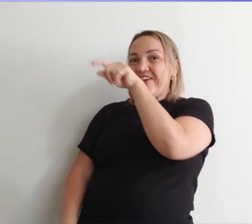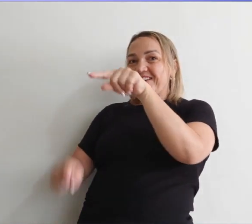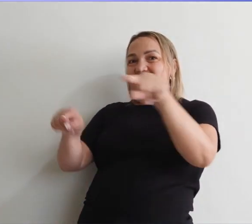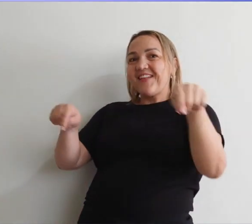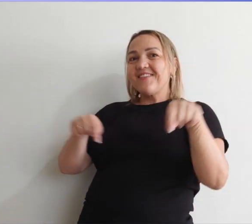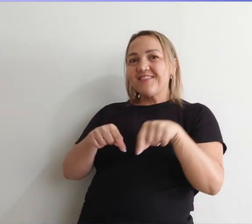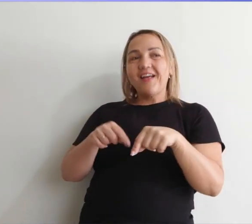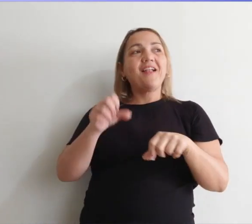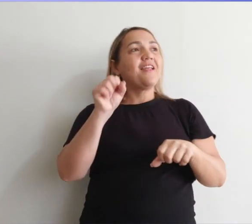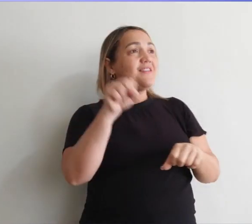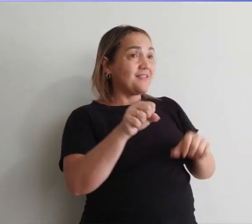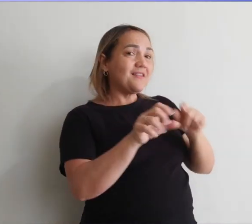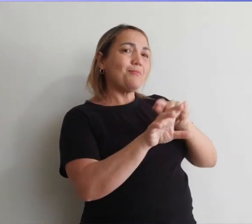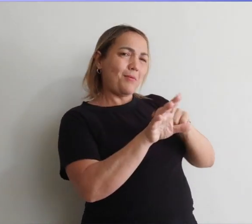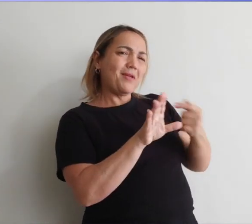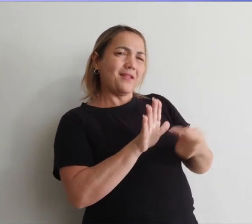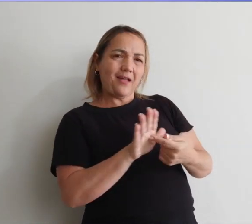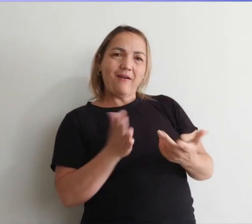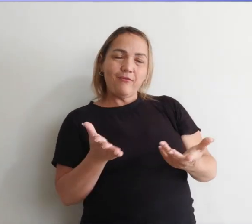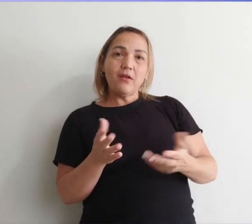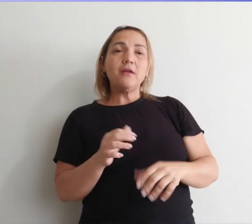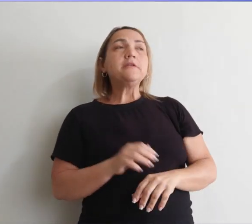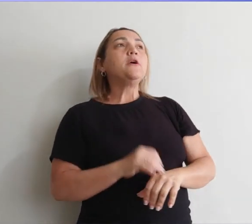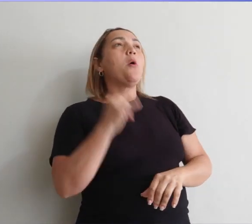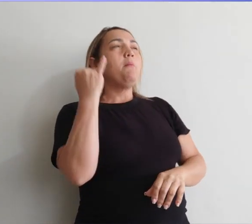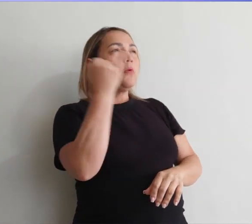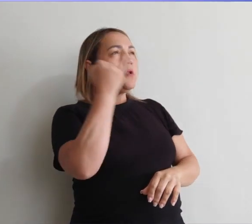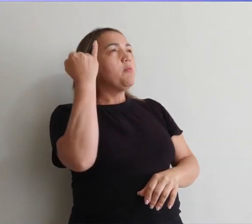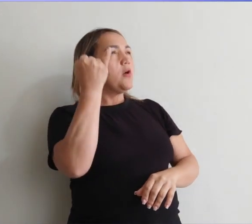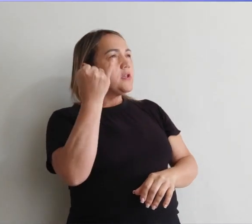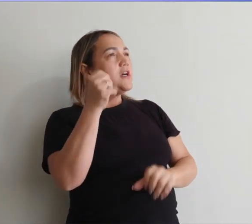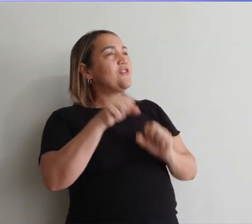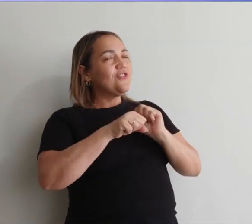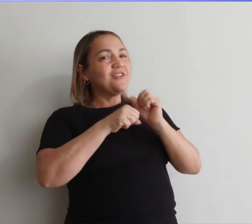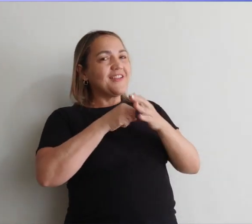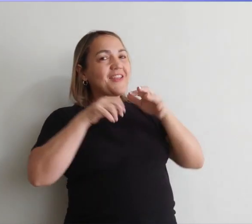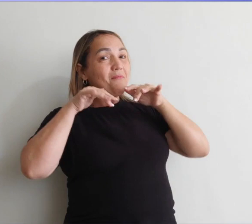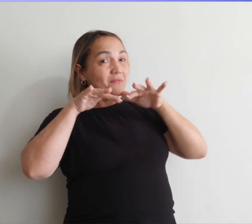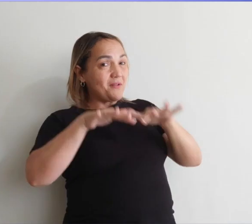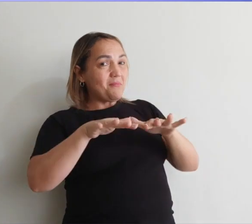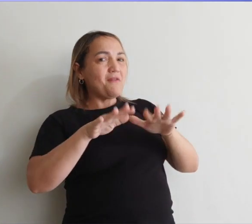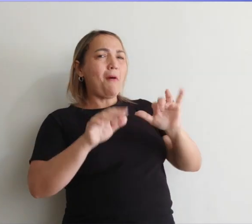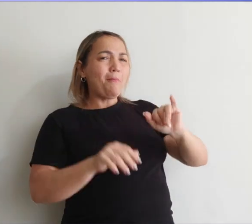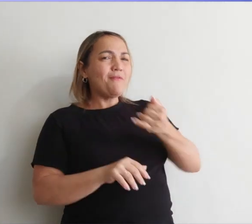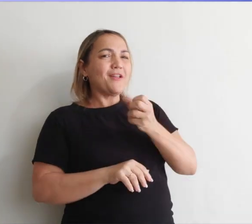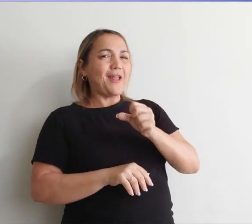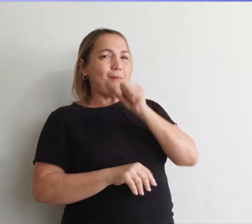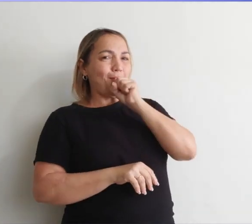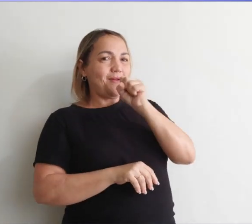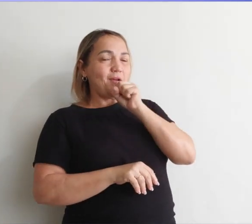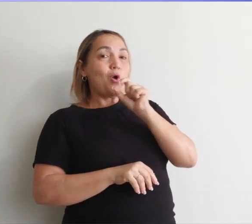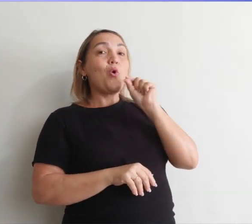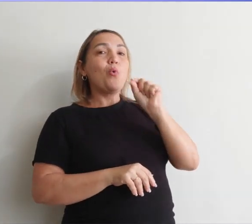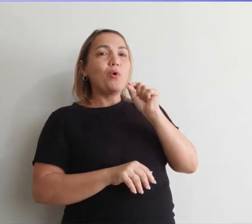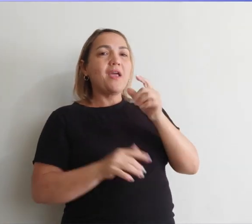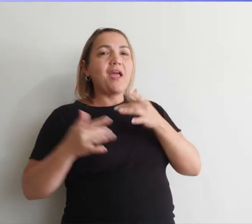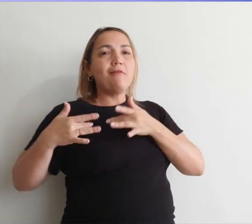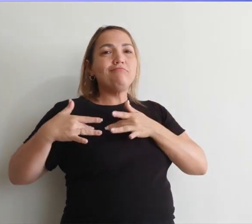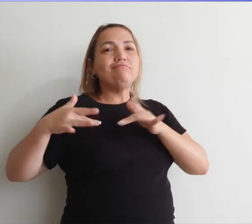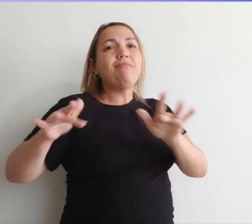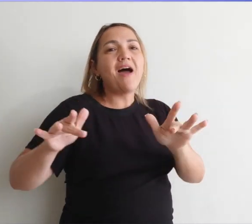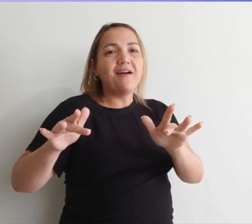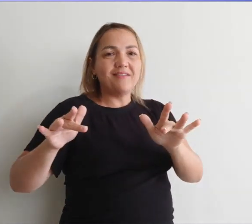questão muito importante na pandemia, vou falar também, já que eu estou com o microfone na mão e poder, é a